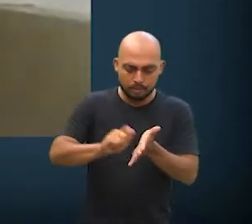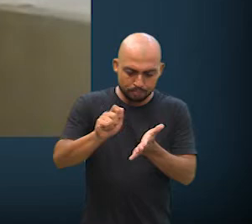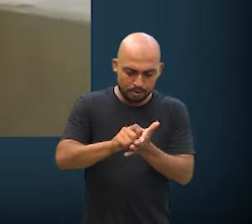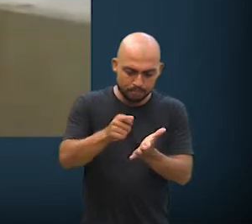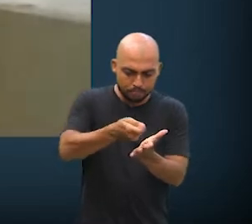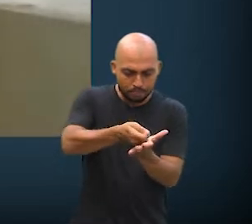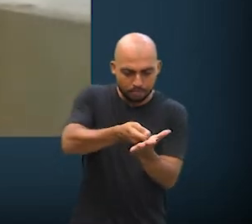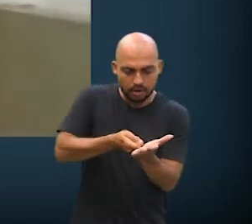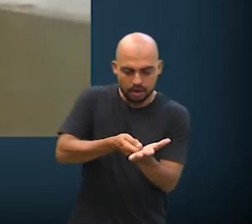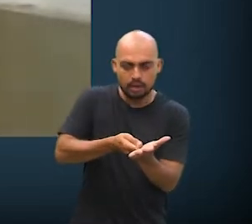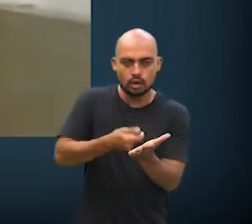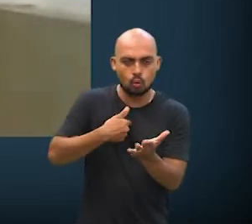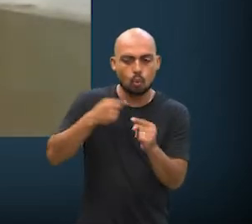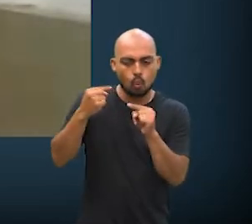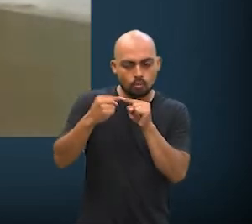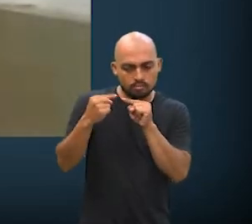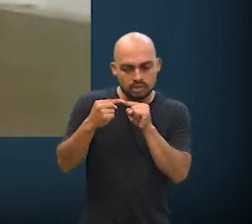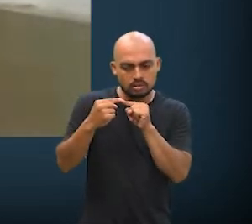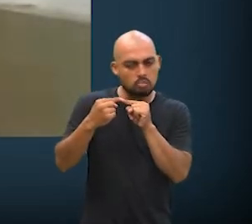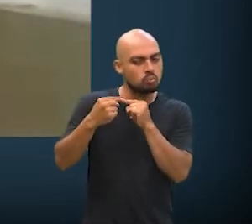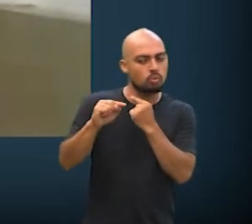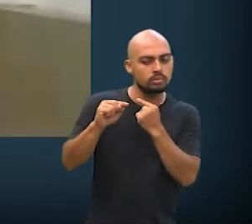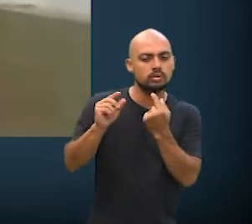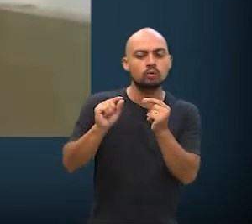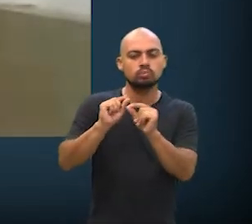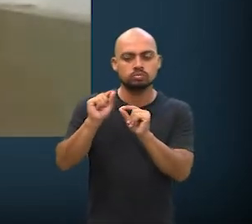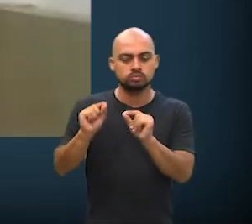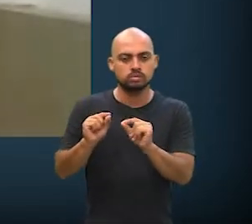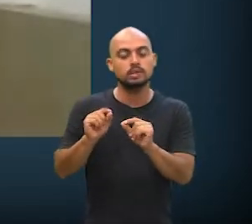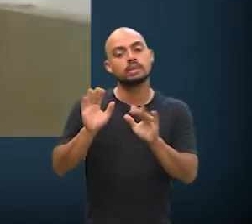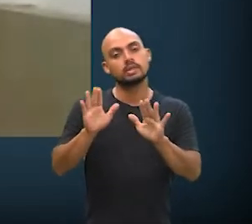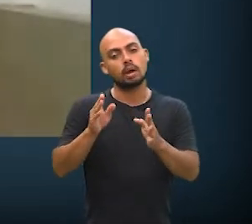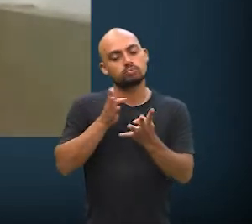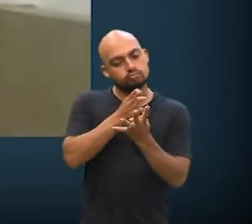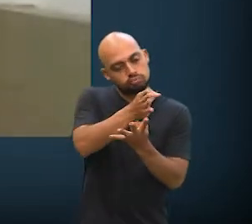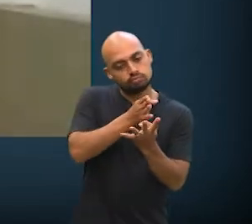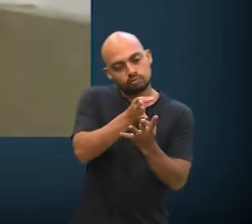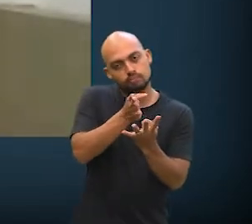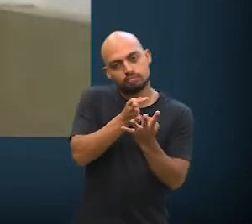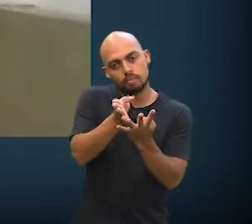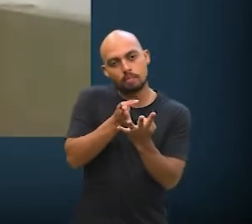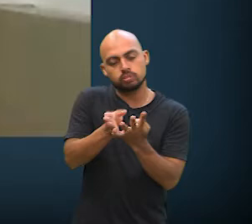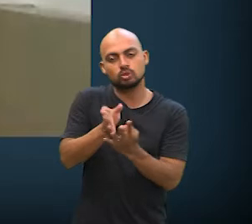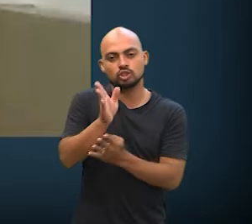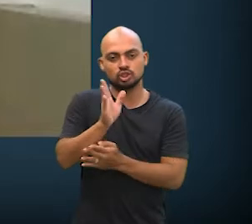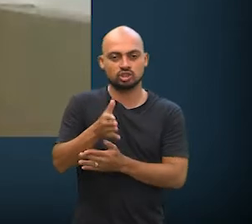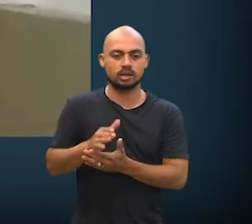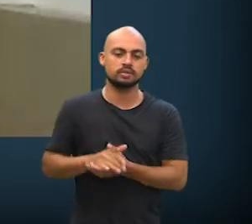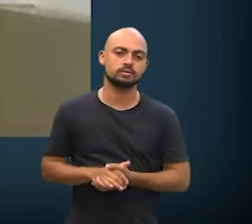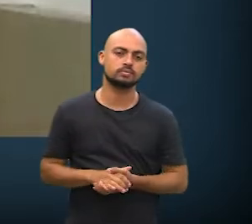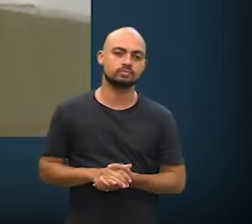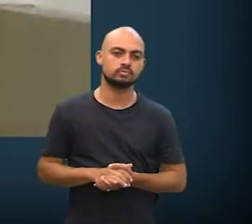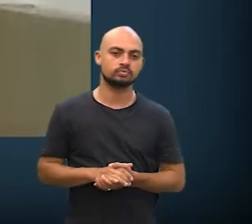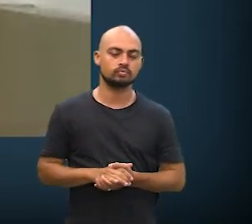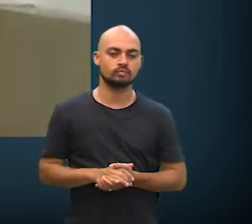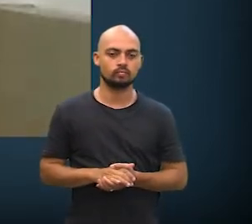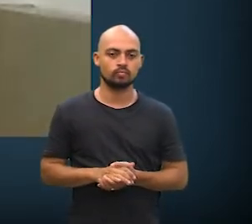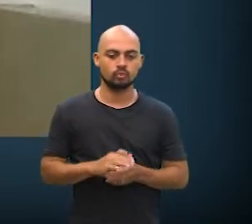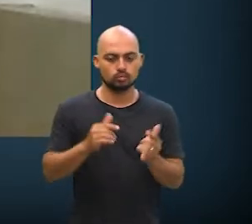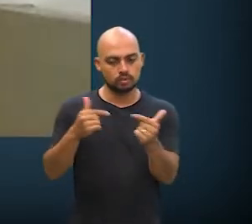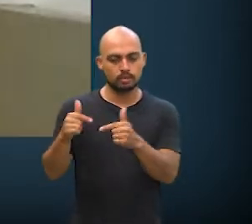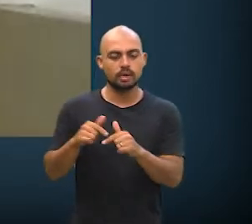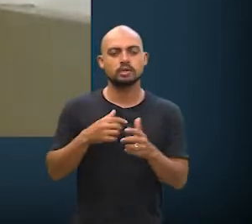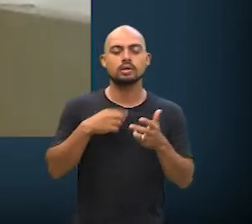serve para mim e o que não serve. Então, a gente já começa a ter vários direcionais sobre esse negócio que eu